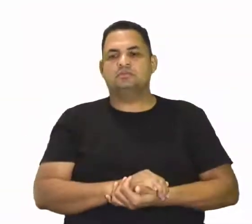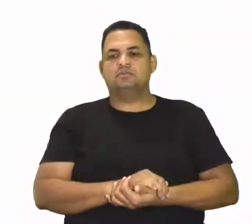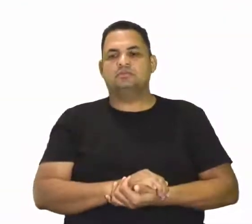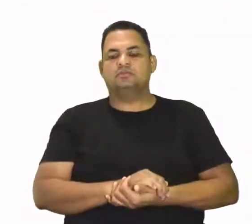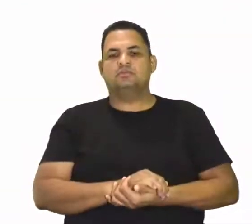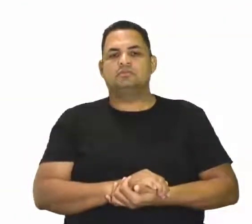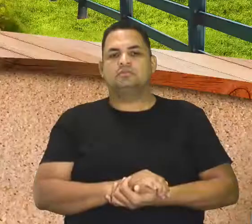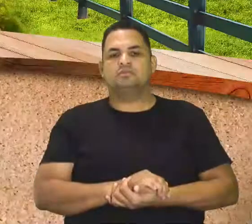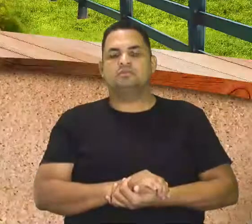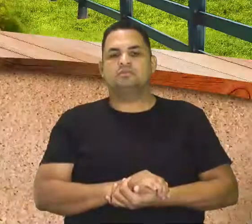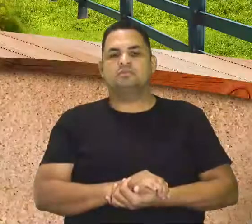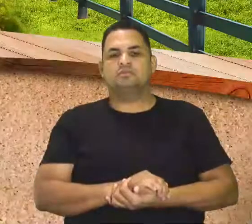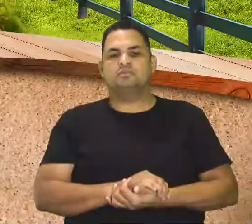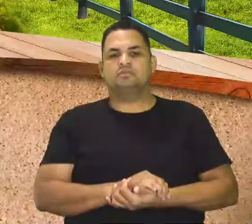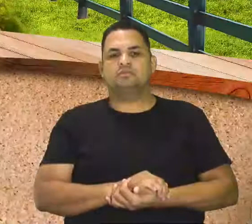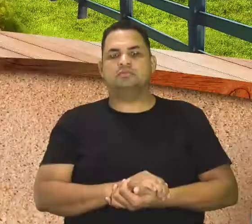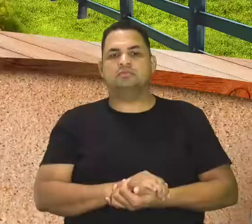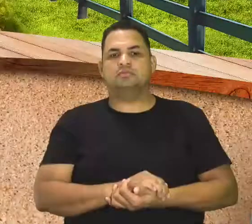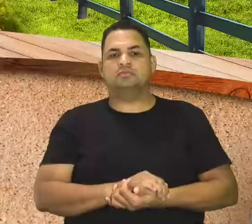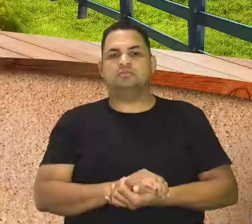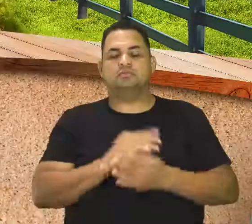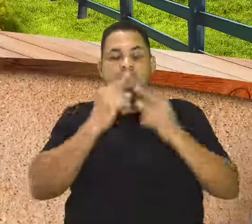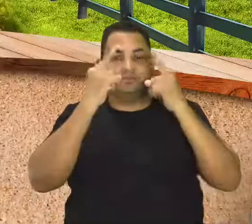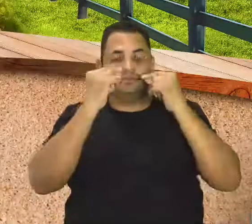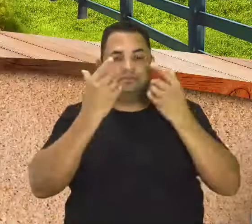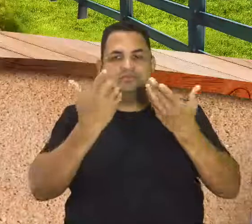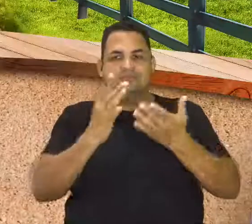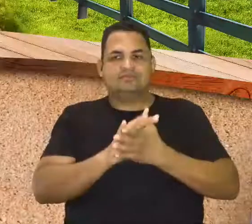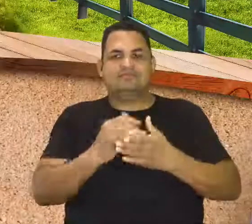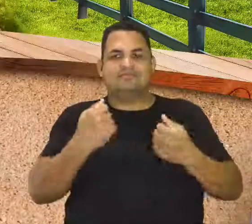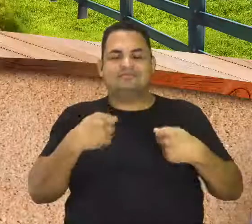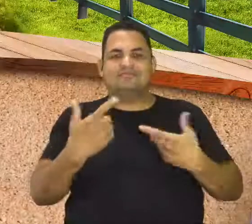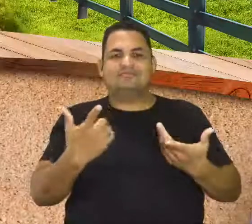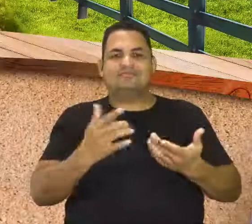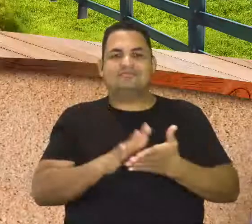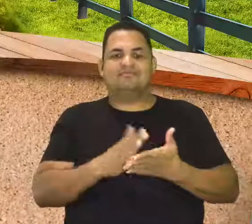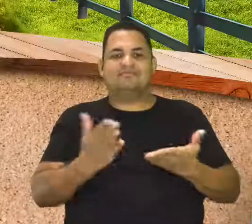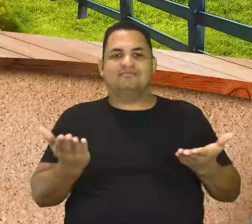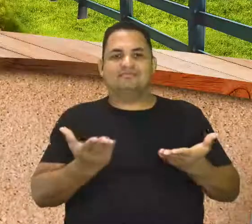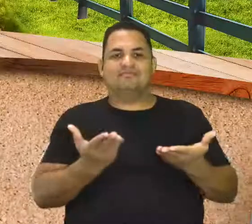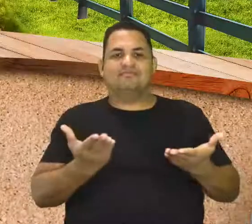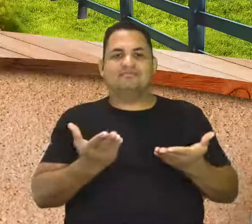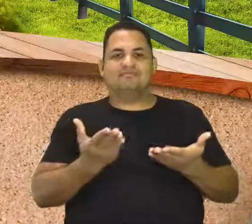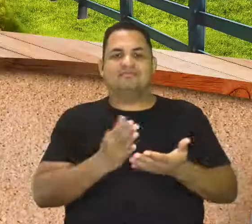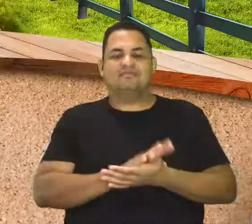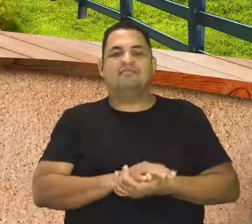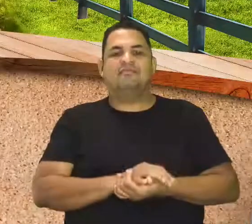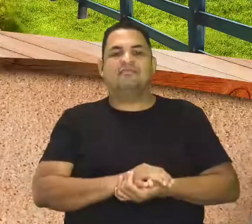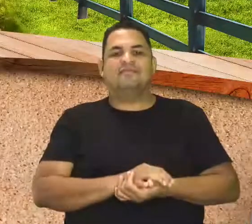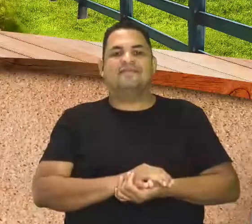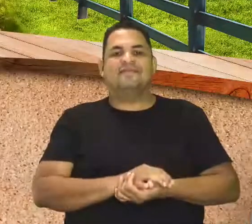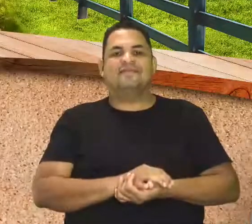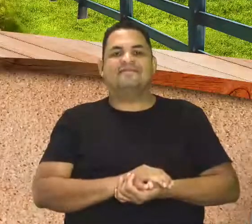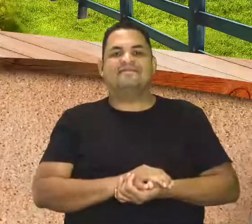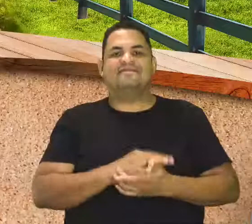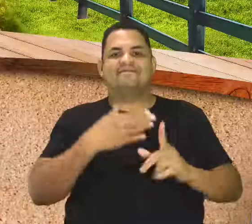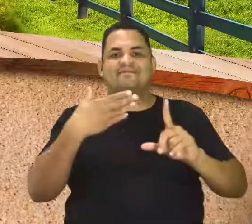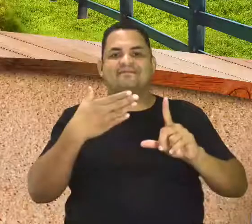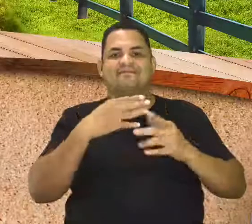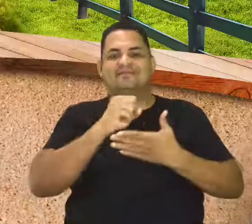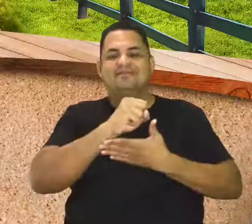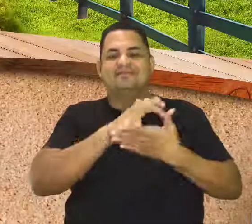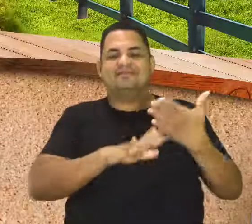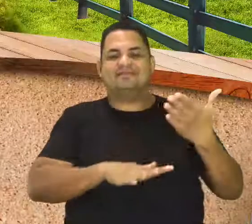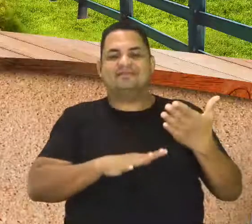tela aqui para mim, meu diretor. Pode piscar agora, meu querido. Agora, dá para jogar aqui na tela a